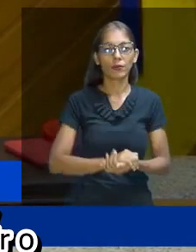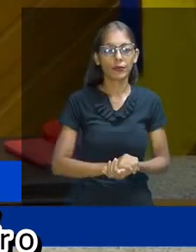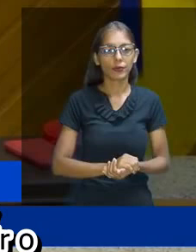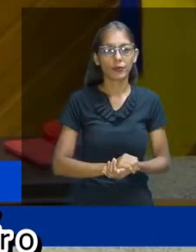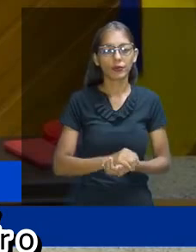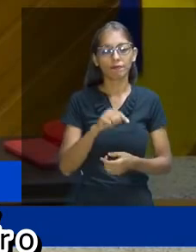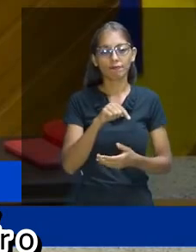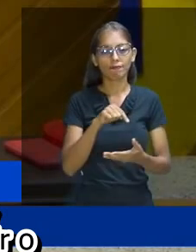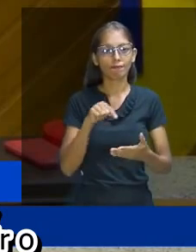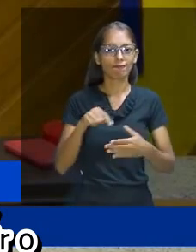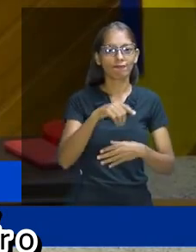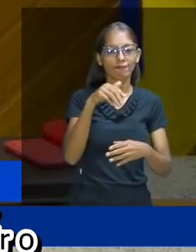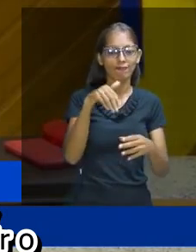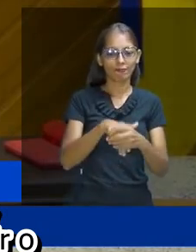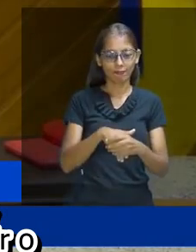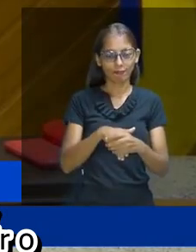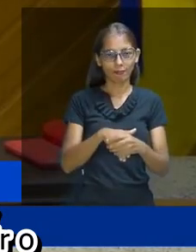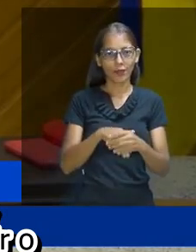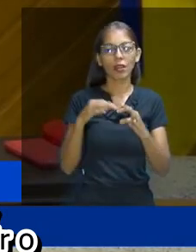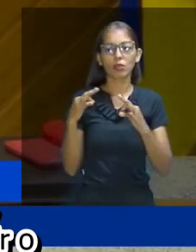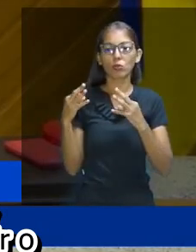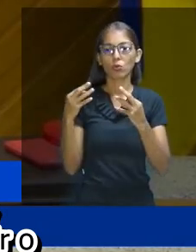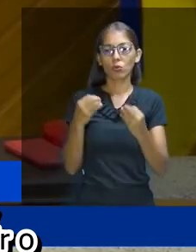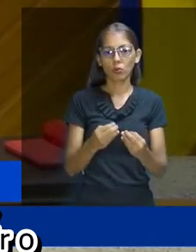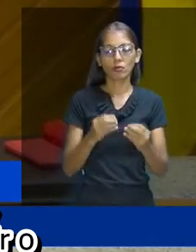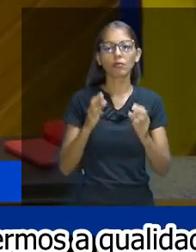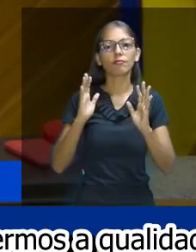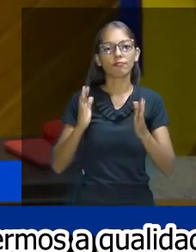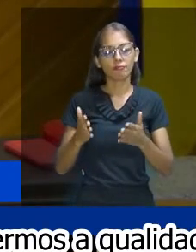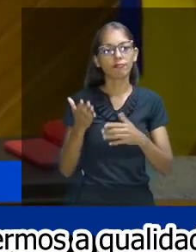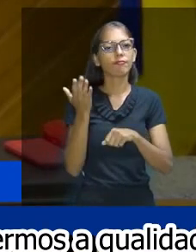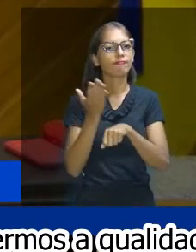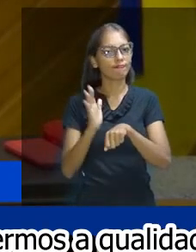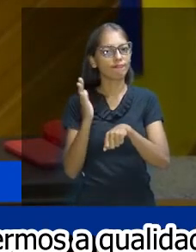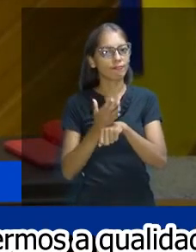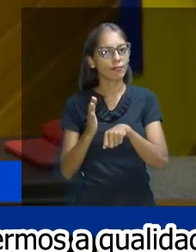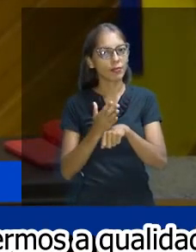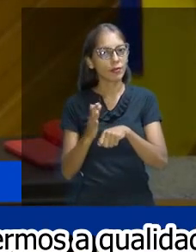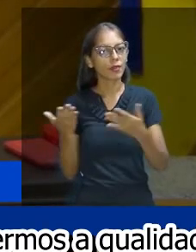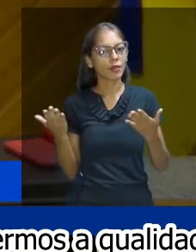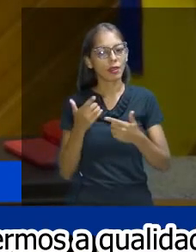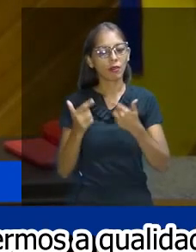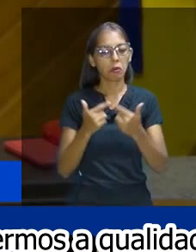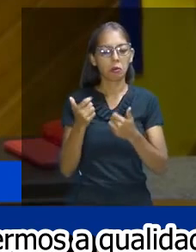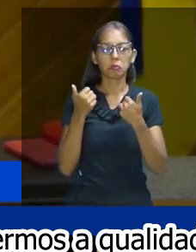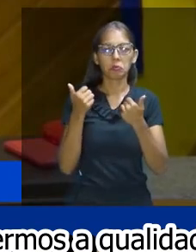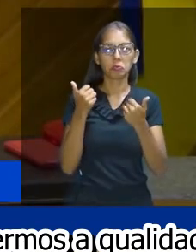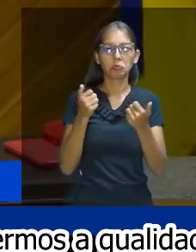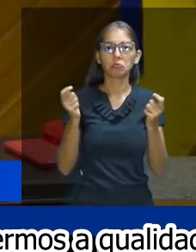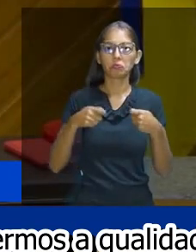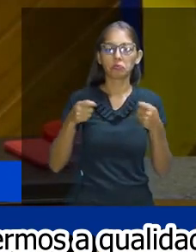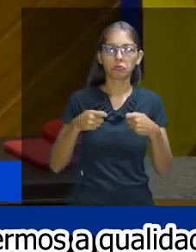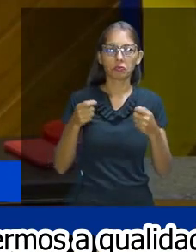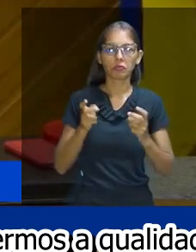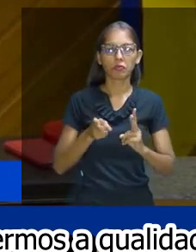juízes, servidores, estamos preparados para conduzir o próximo pleito e também, quem